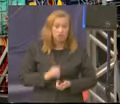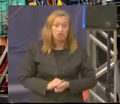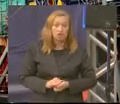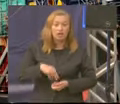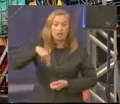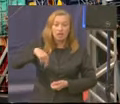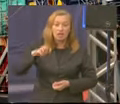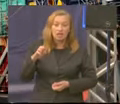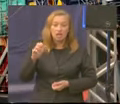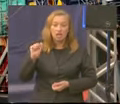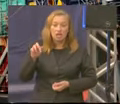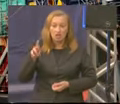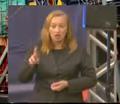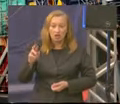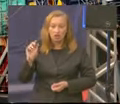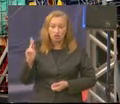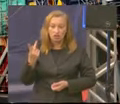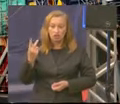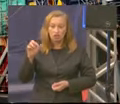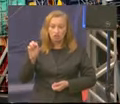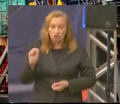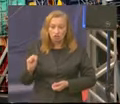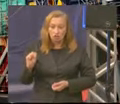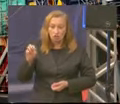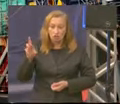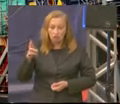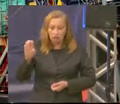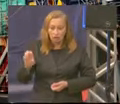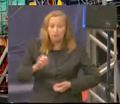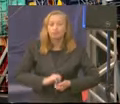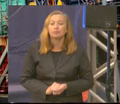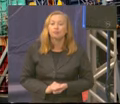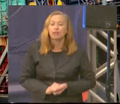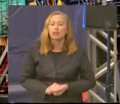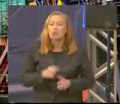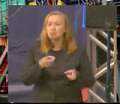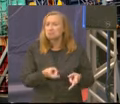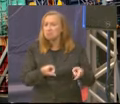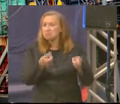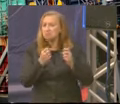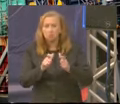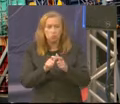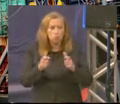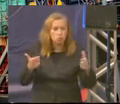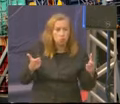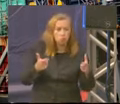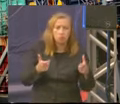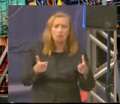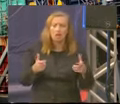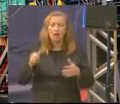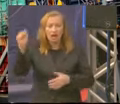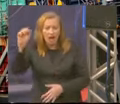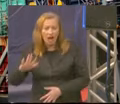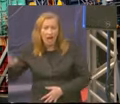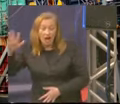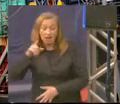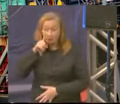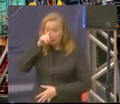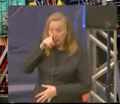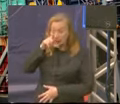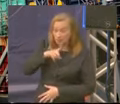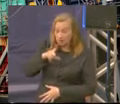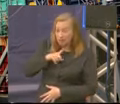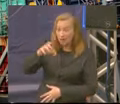O que é esse nearshore? É um offshore perto. Há uma percepção crescente de que a Ásia é muito risco, que o